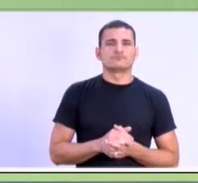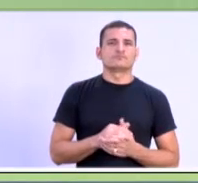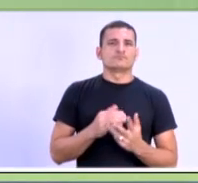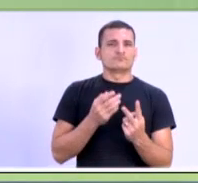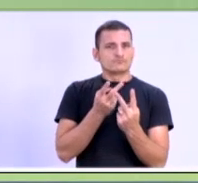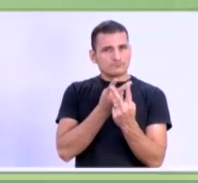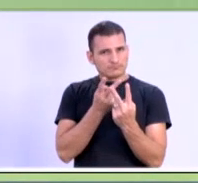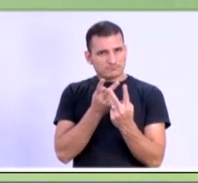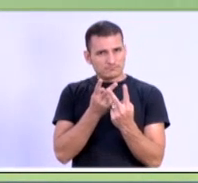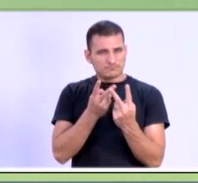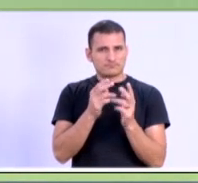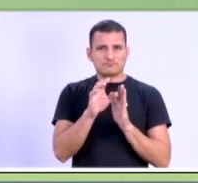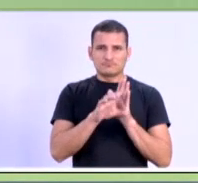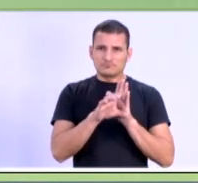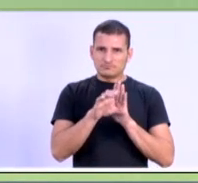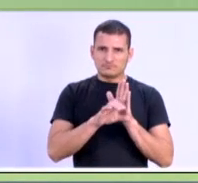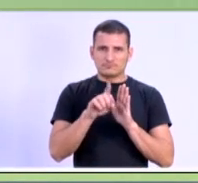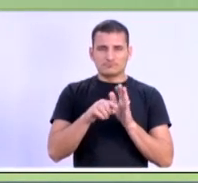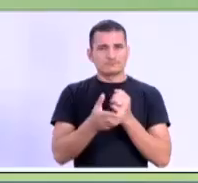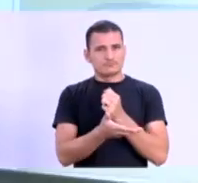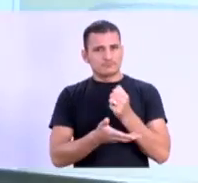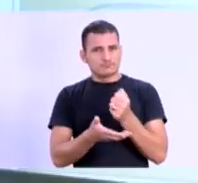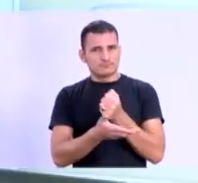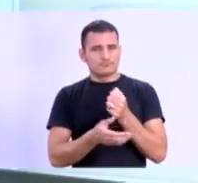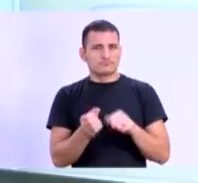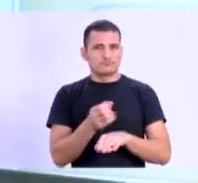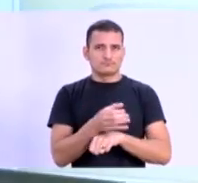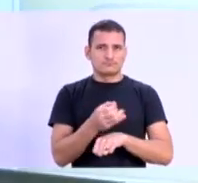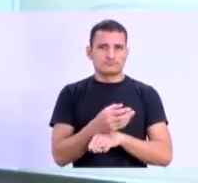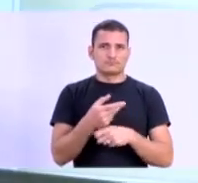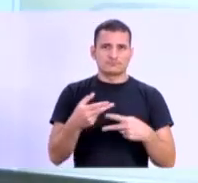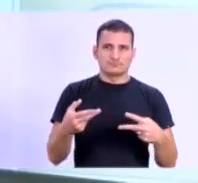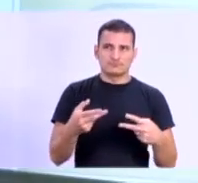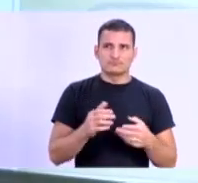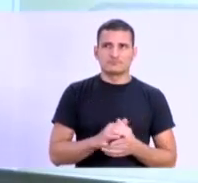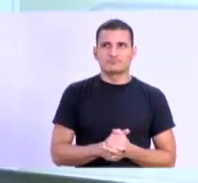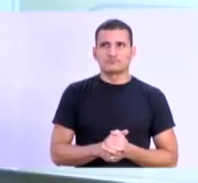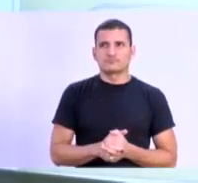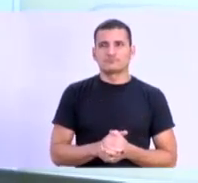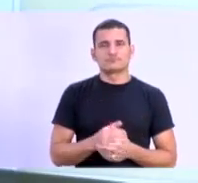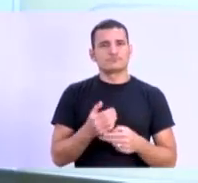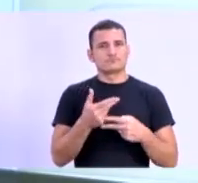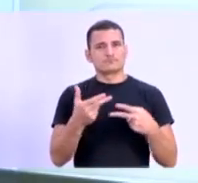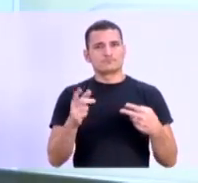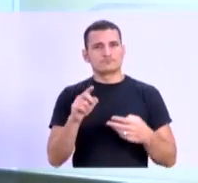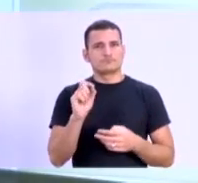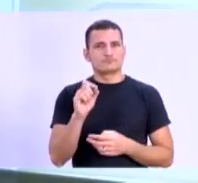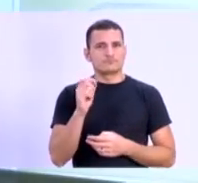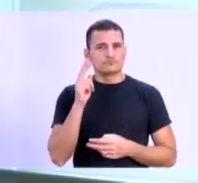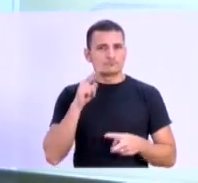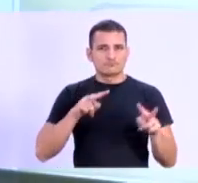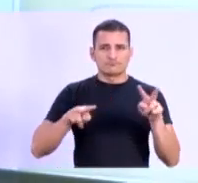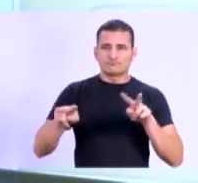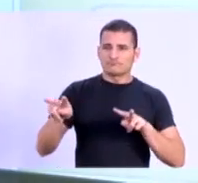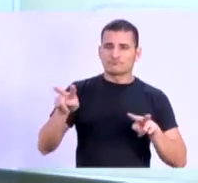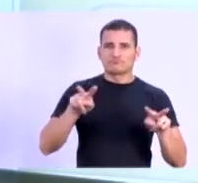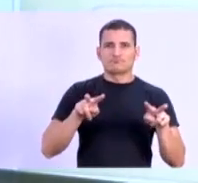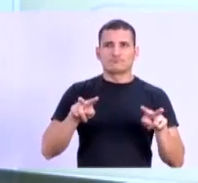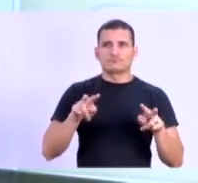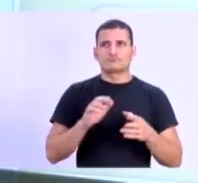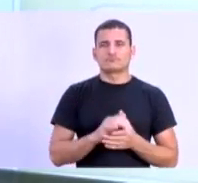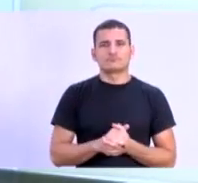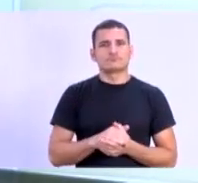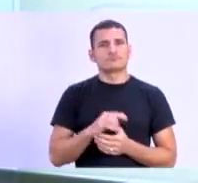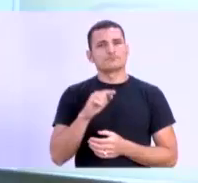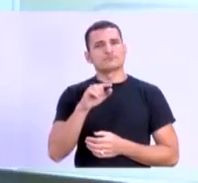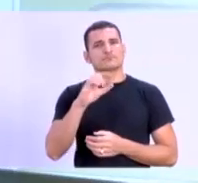estar trabalhando aí é a base da orientação objeto. O objeto em si, o objeto é aquilo que a gente enxerga no mundo real. E a classificação